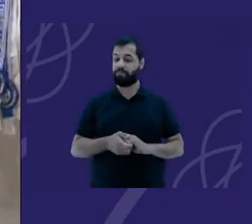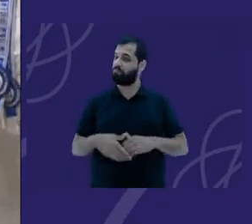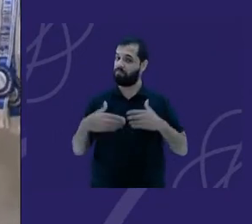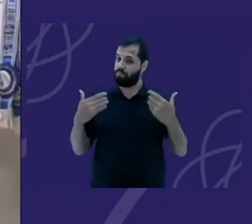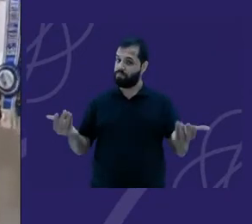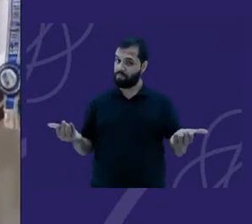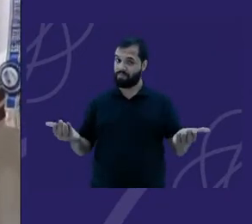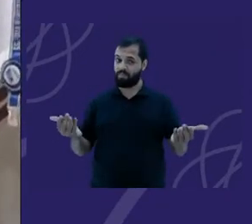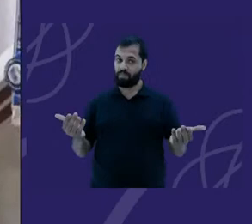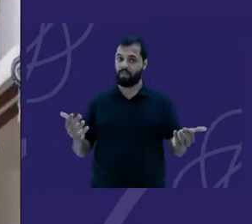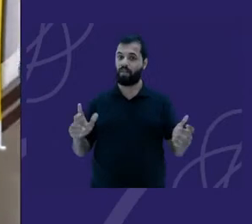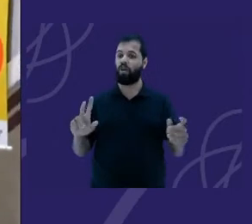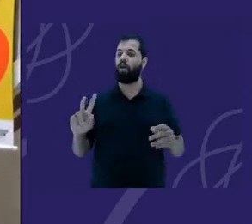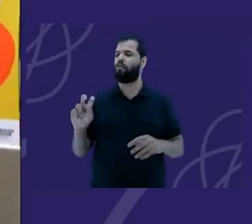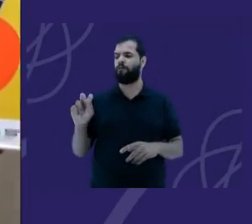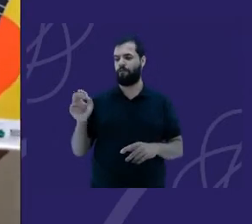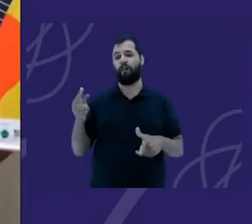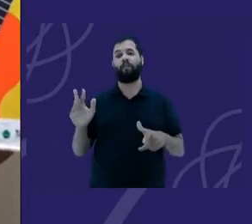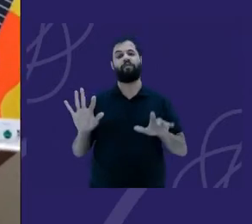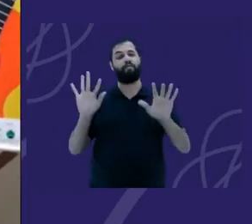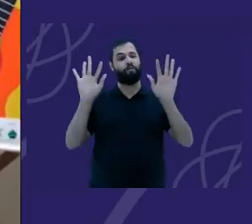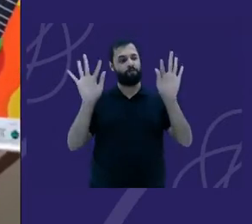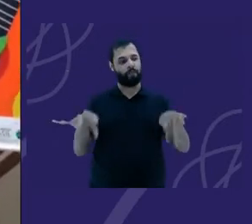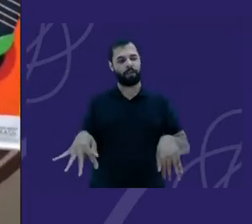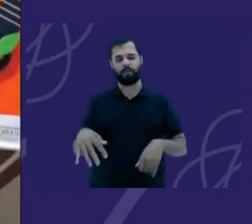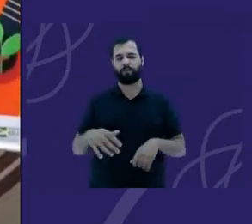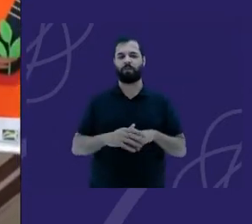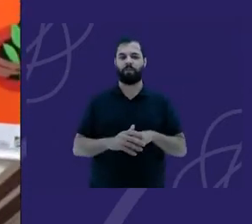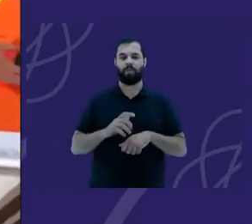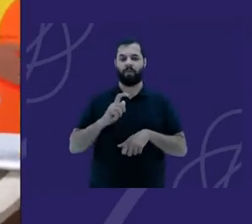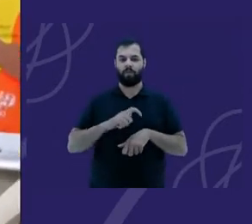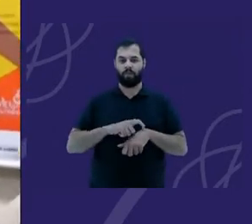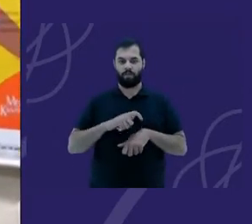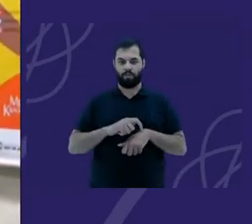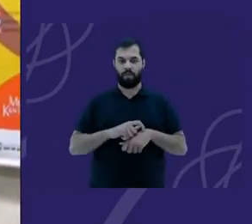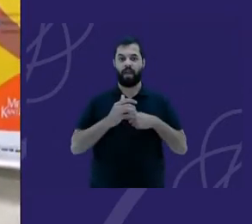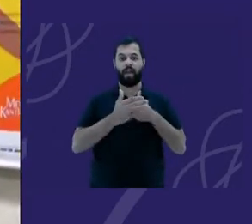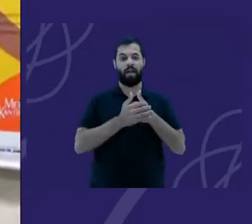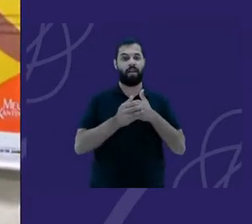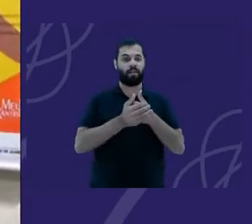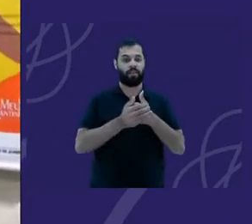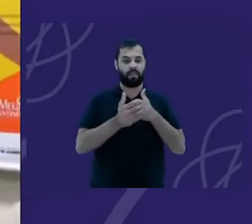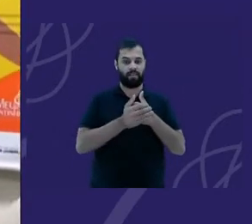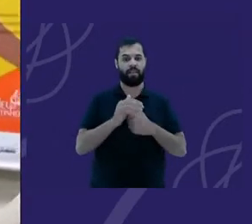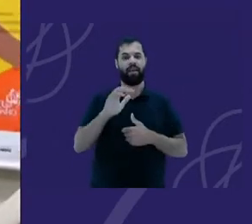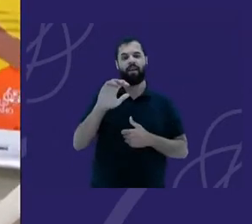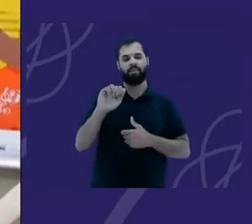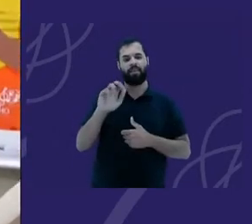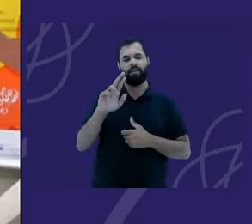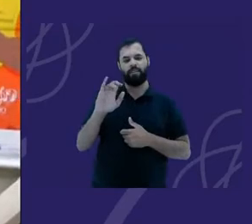vou encerrar, não é? Com Carinhoso.